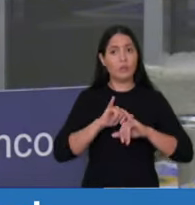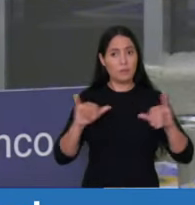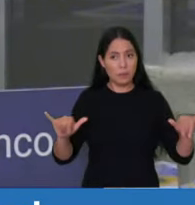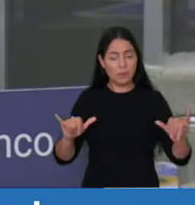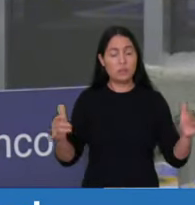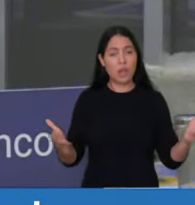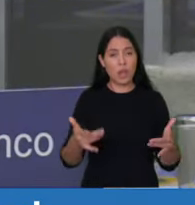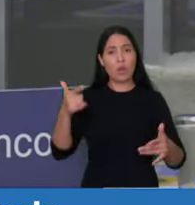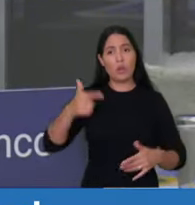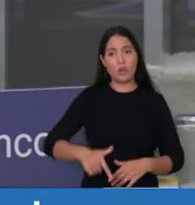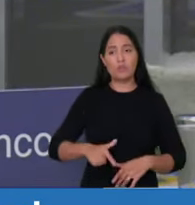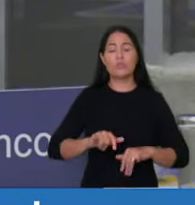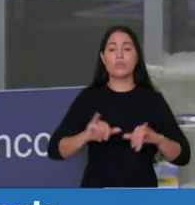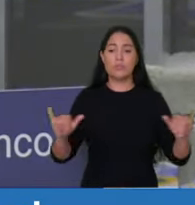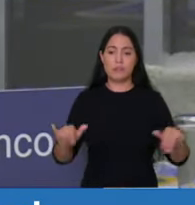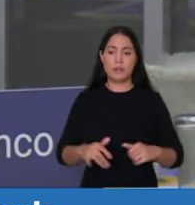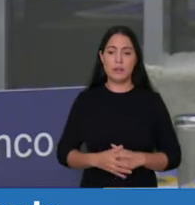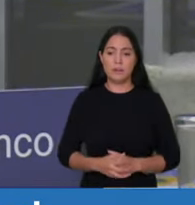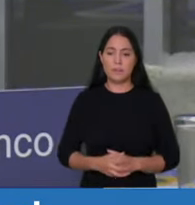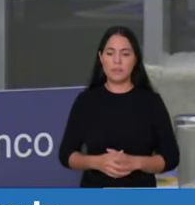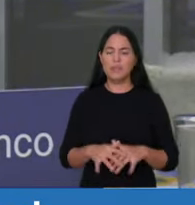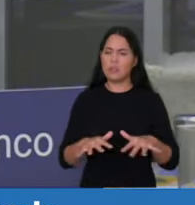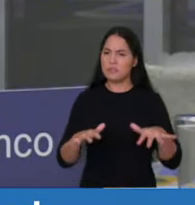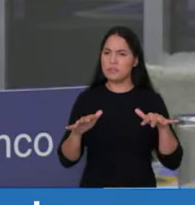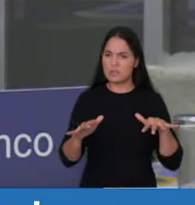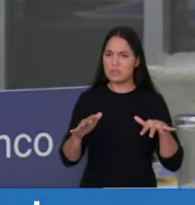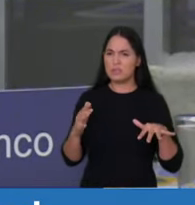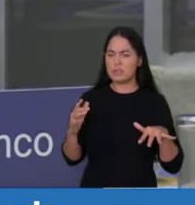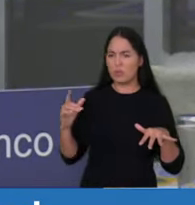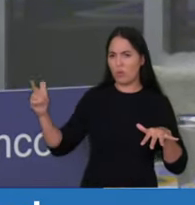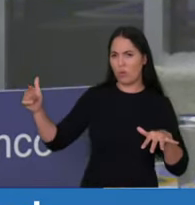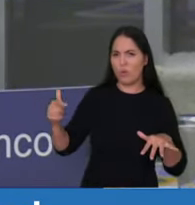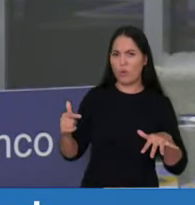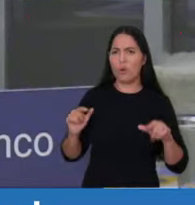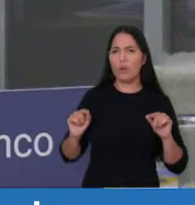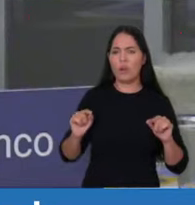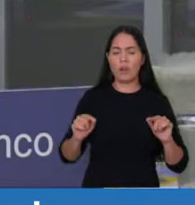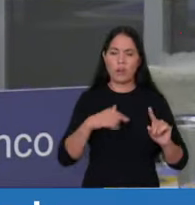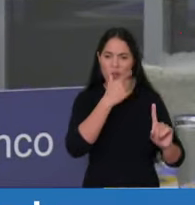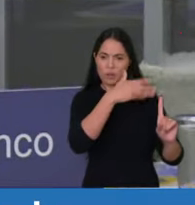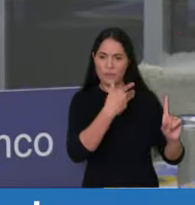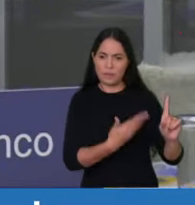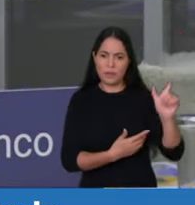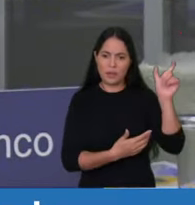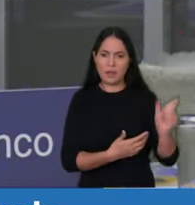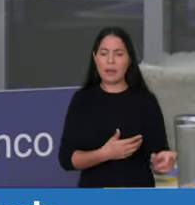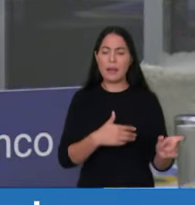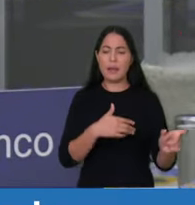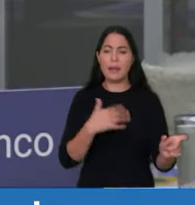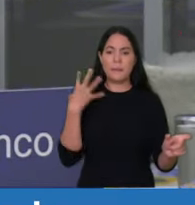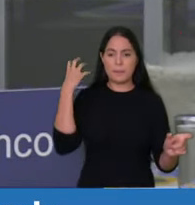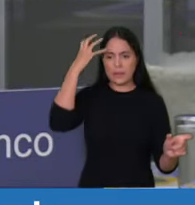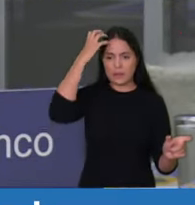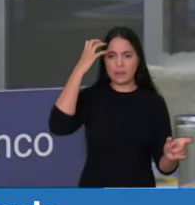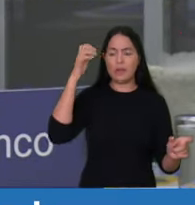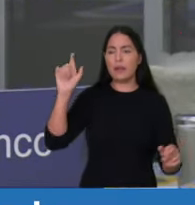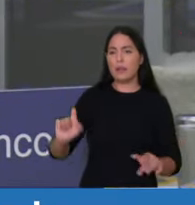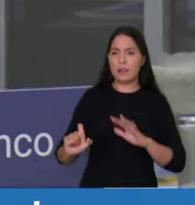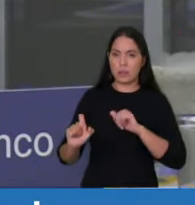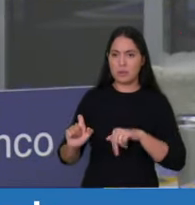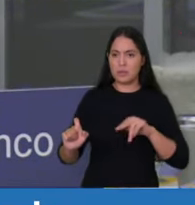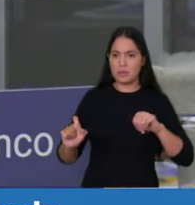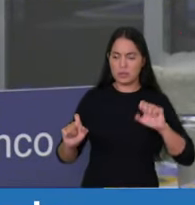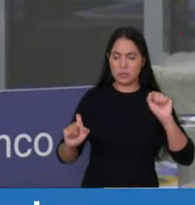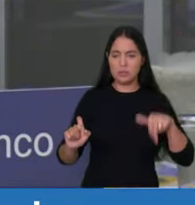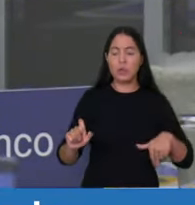outra sessão, também em homenagem à vereadora Marielle Franco e Anderson Gomes. O